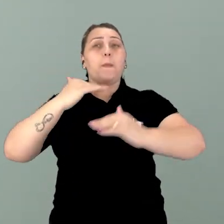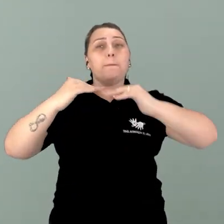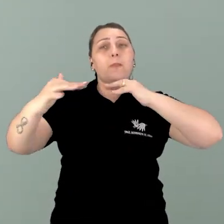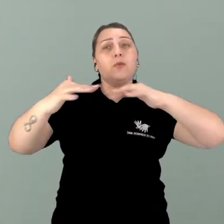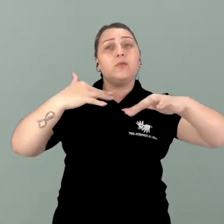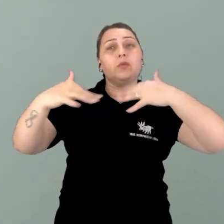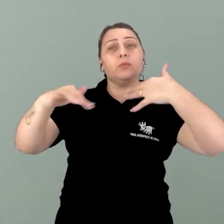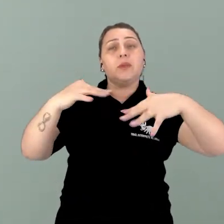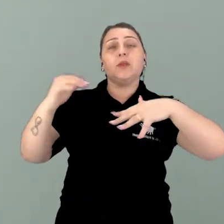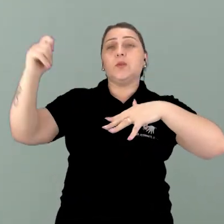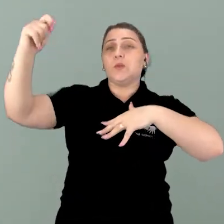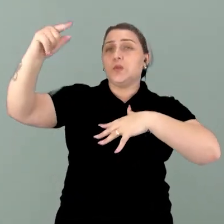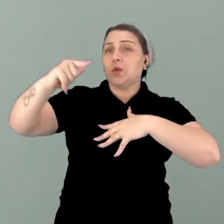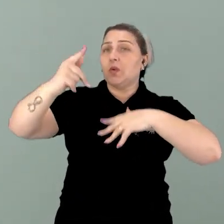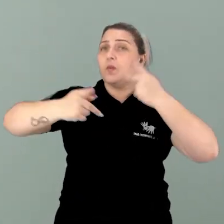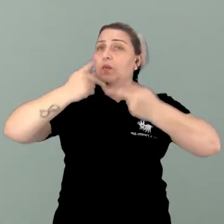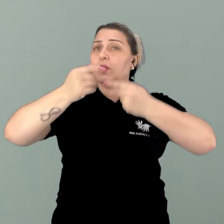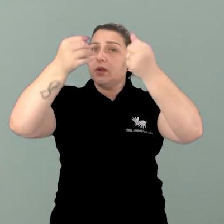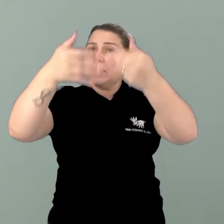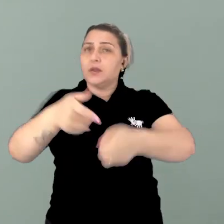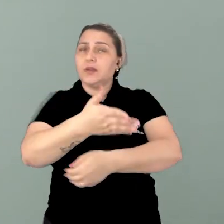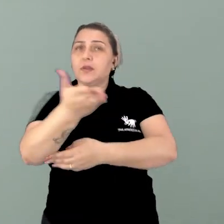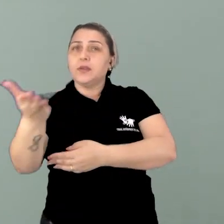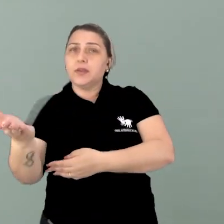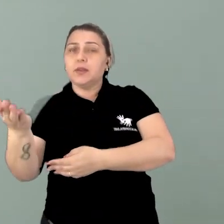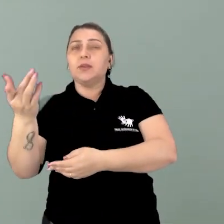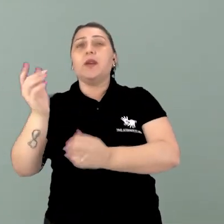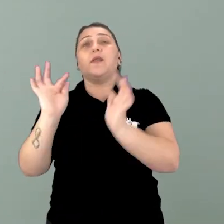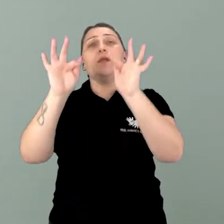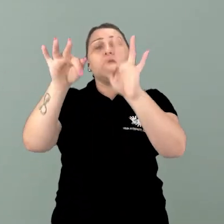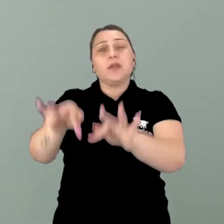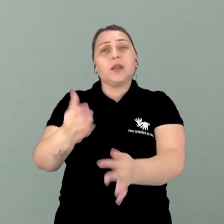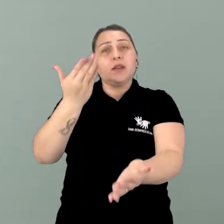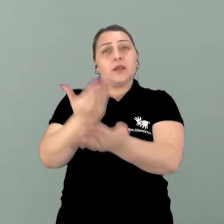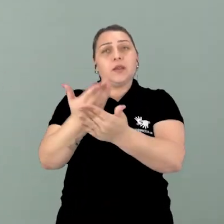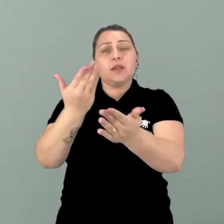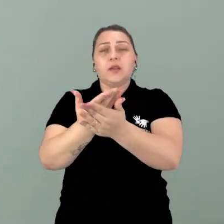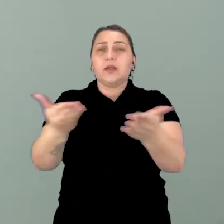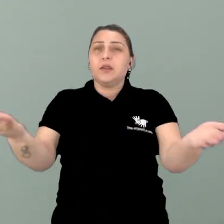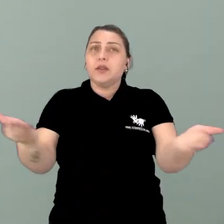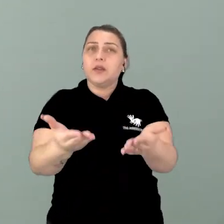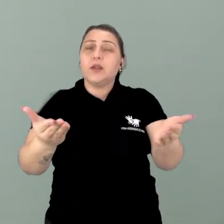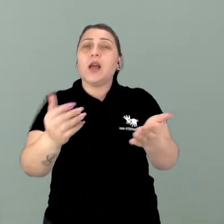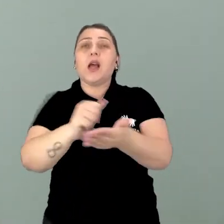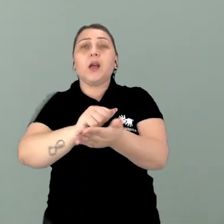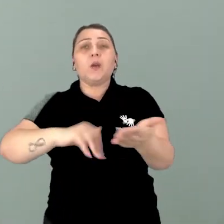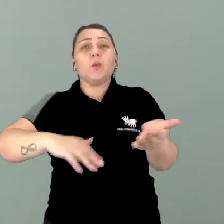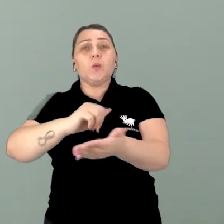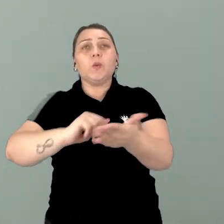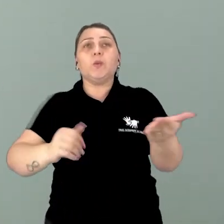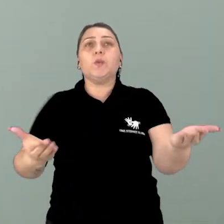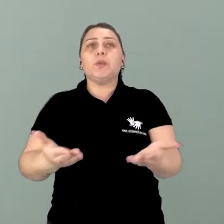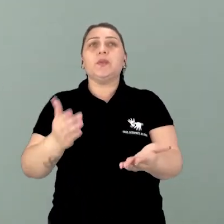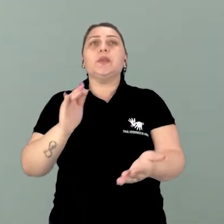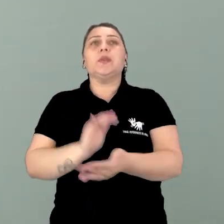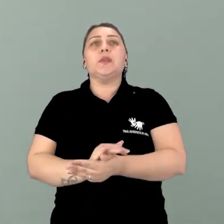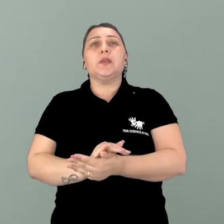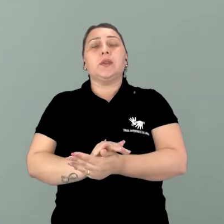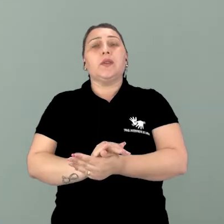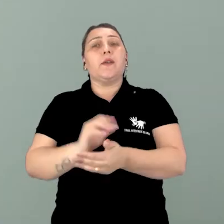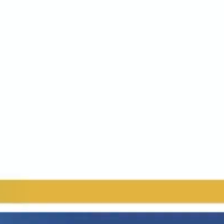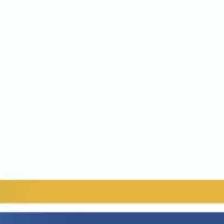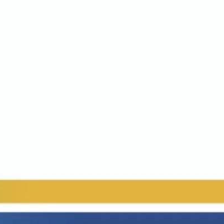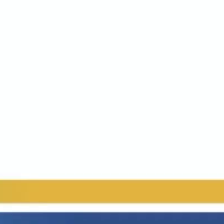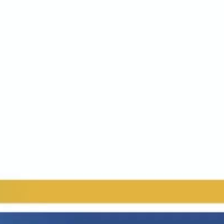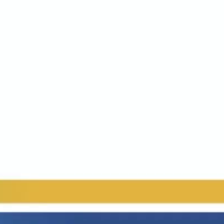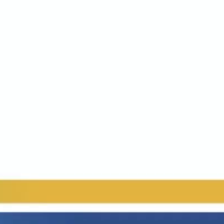movimento aparente do sol, como eu venho falando para vocês. Então, para a gente fechar a nossa aula de hoje, Vamos aí ao nosso exercitando. Na